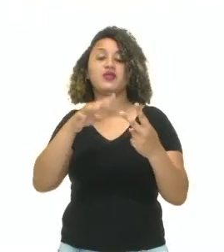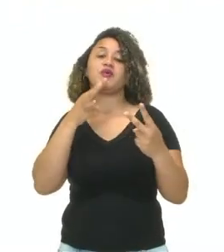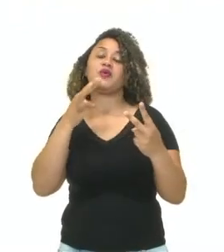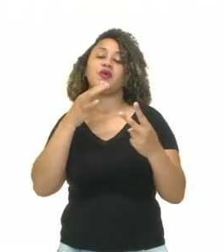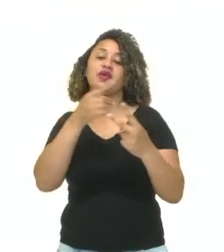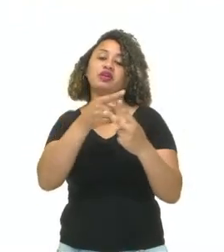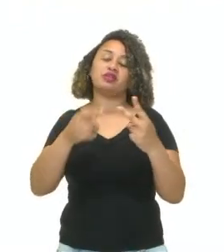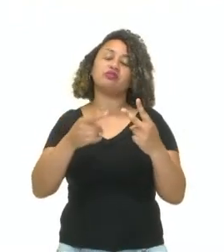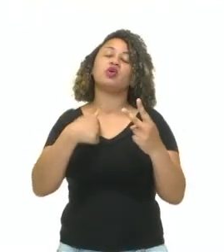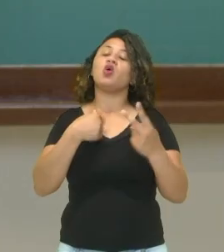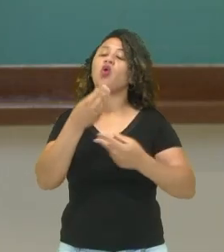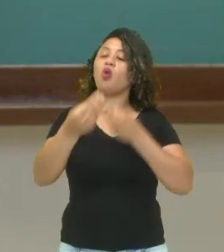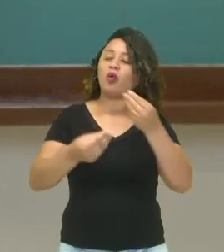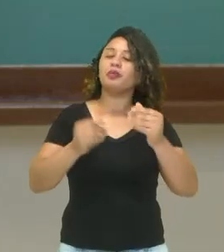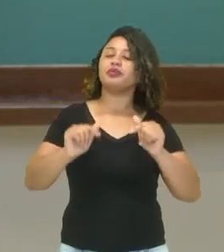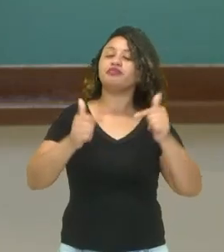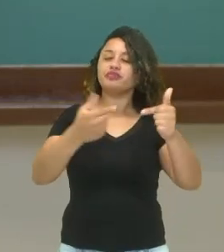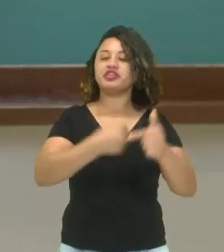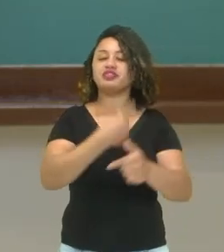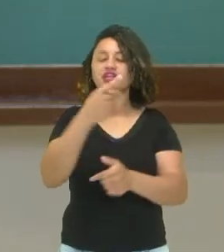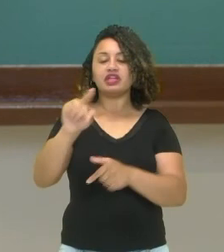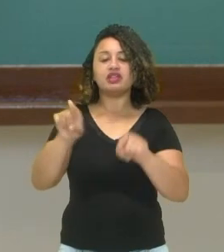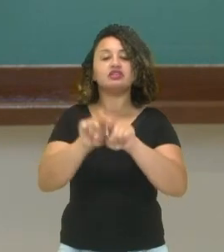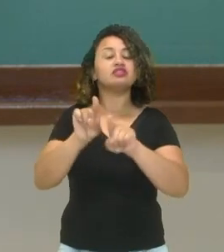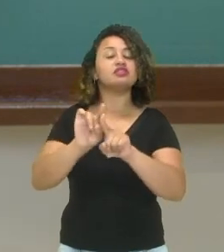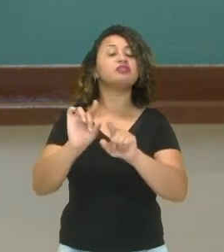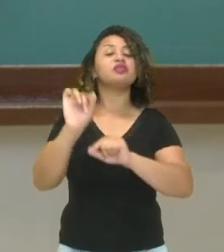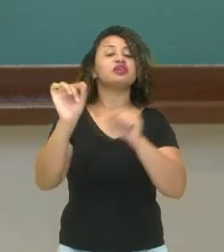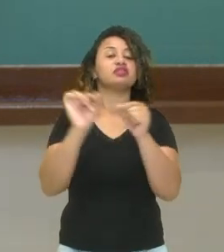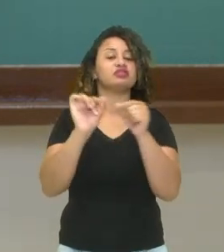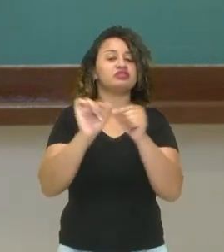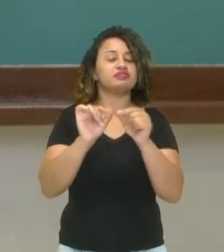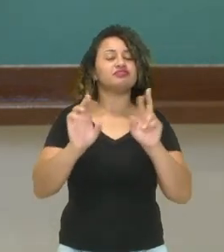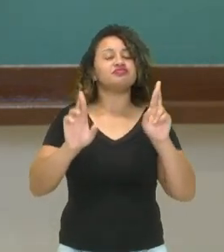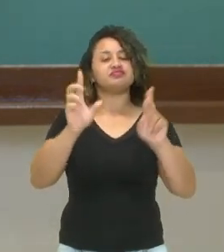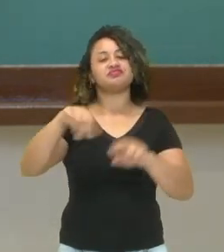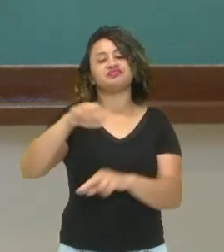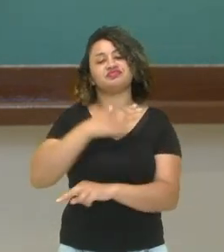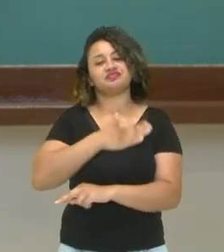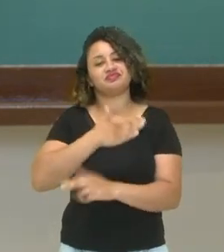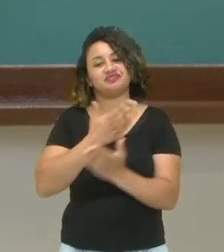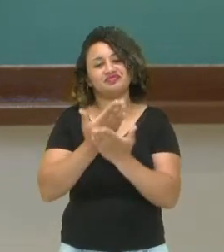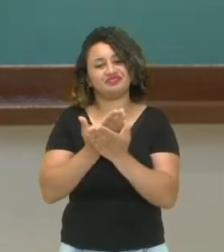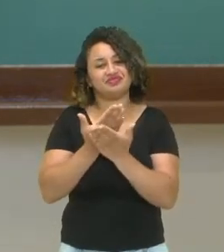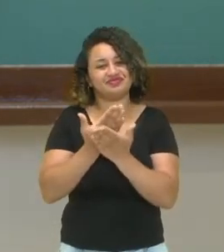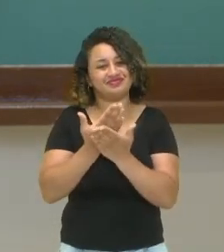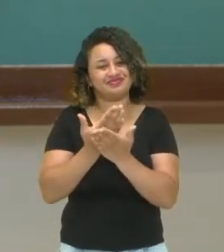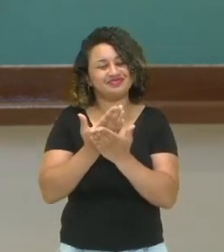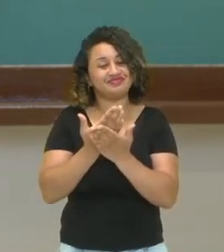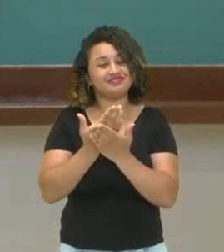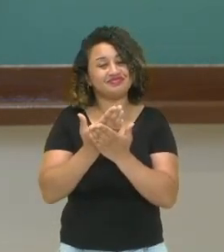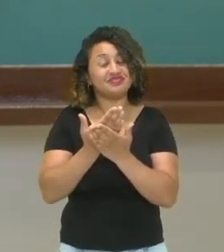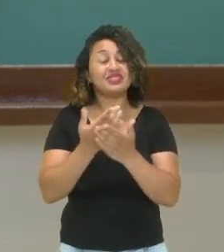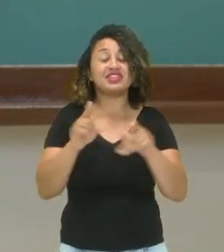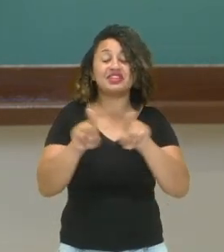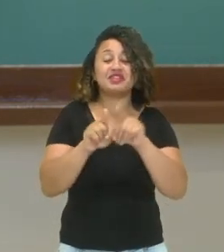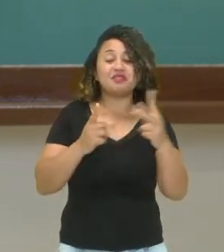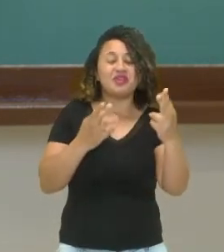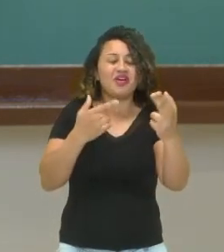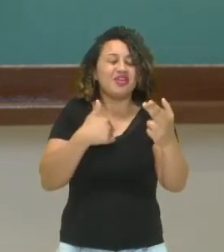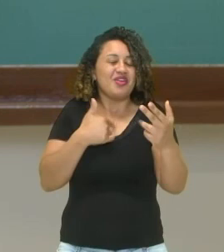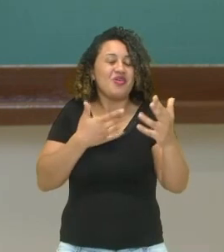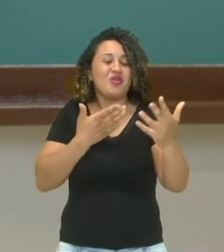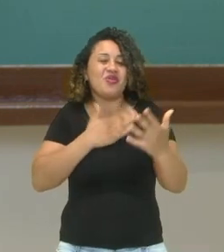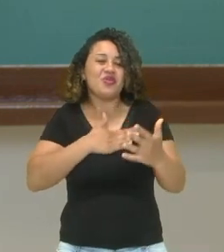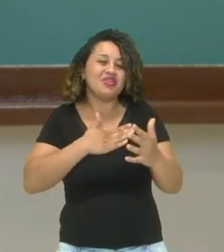cênicas e da versão brasileira do realismo. Gente, eu espero que vocês tenham gostado dessa aula, ok? Da mesma forma que eu gostei de